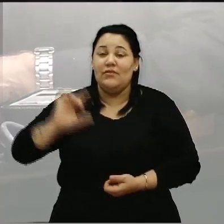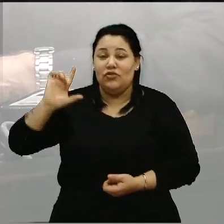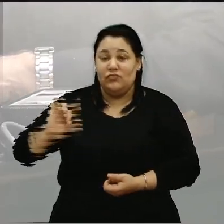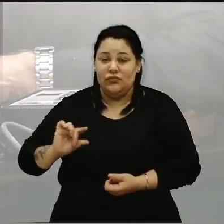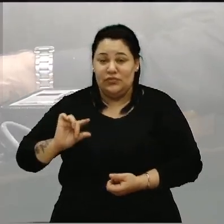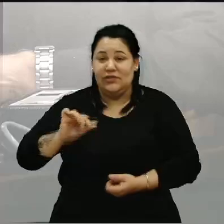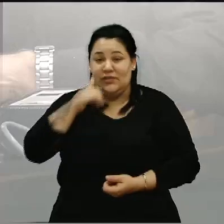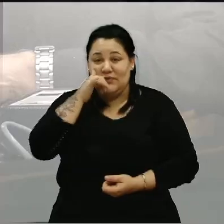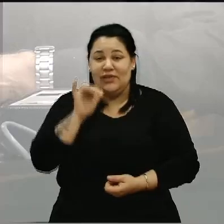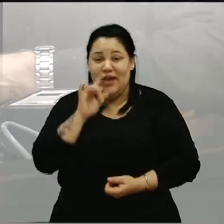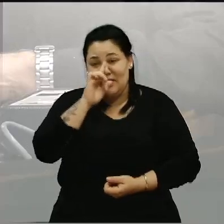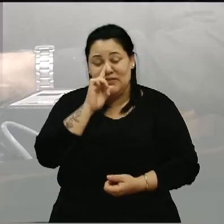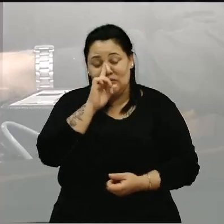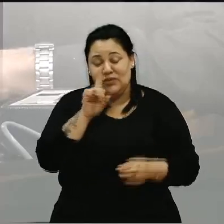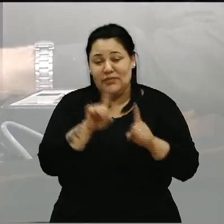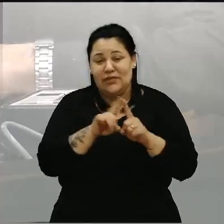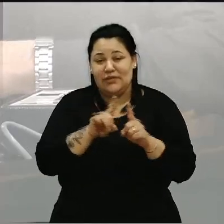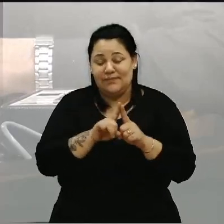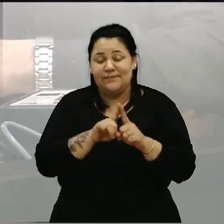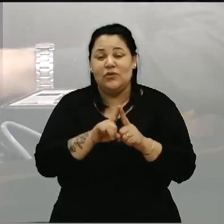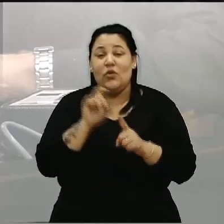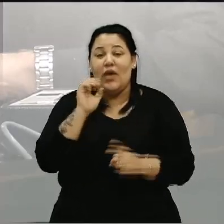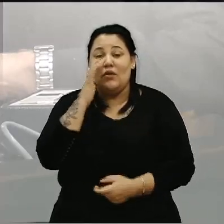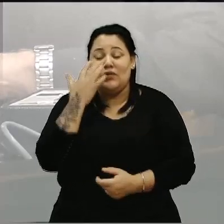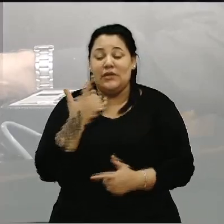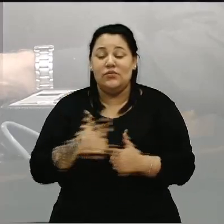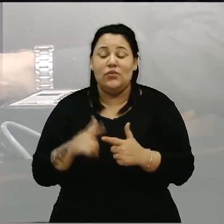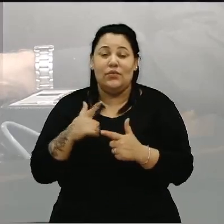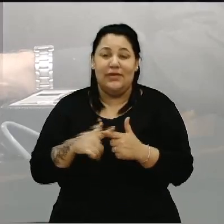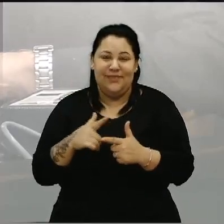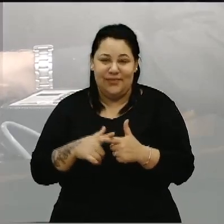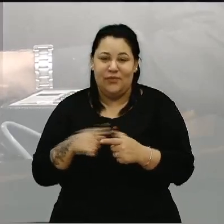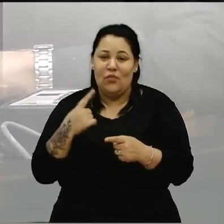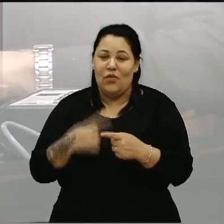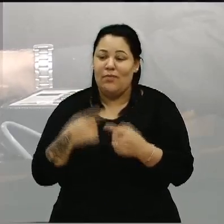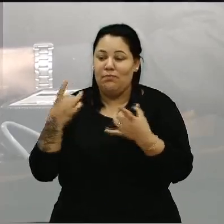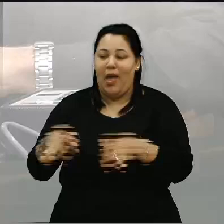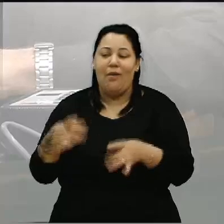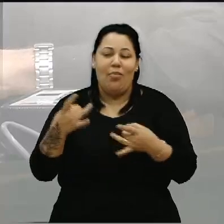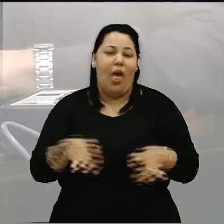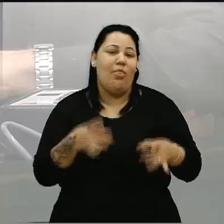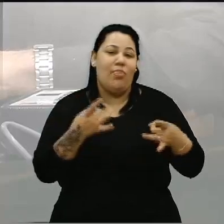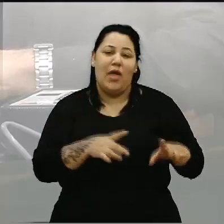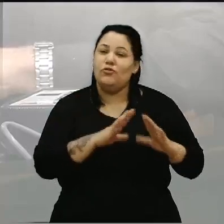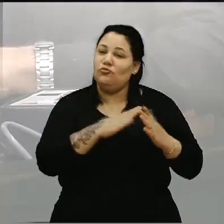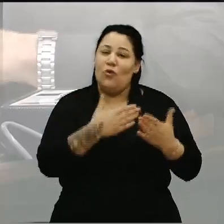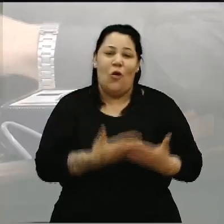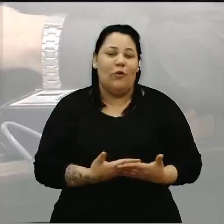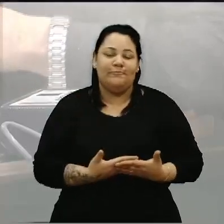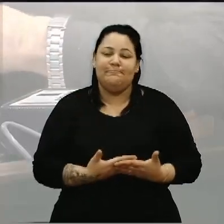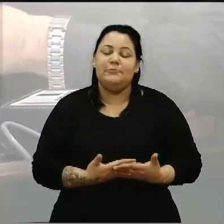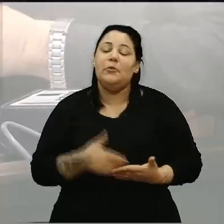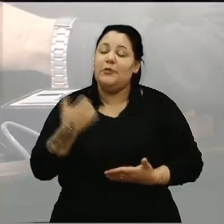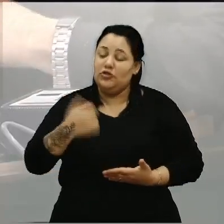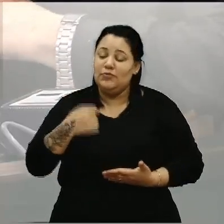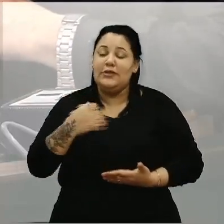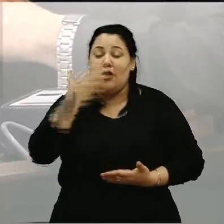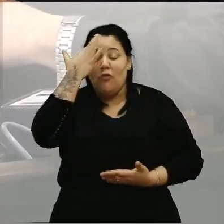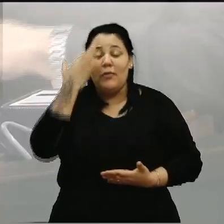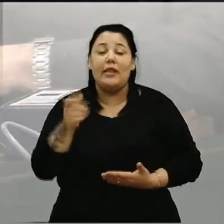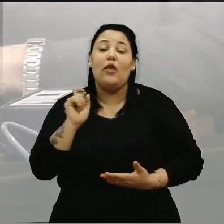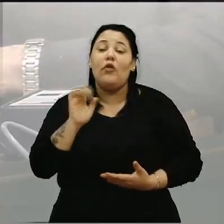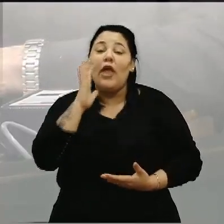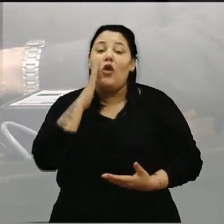os riscos e consequências desses problemas, torna-se imprescindível obter uma visão sobre os fatores de risco